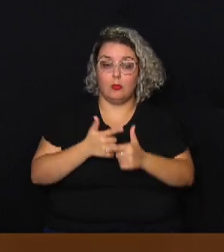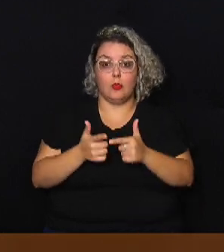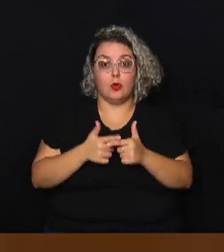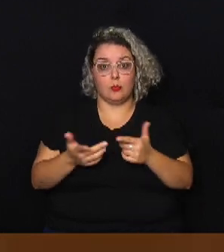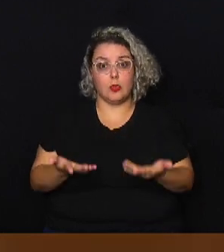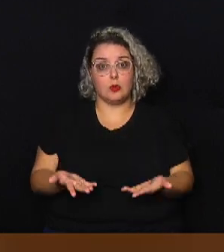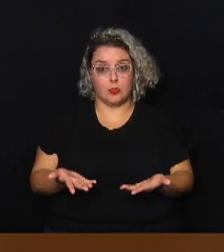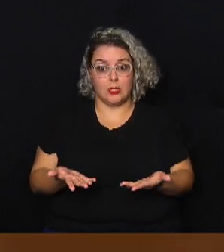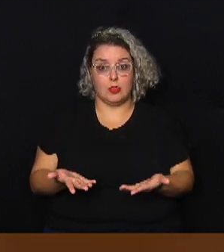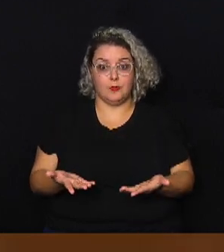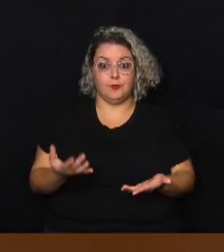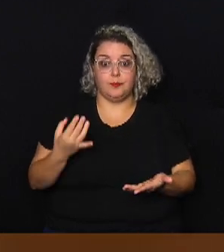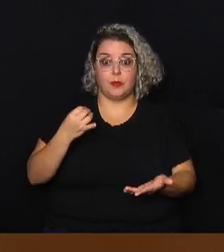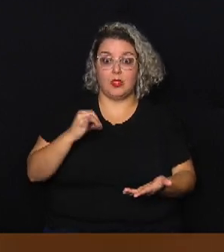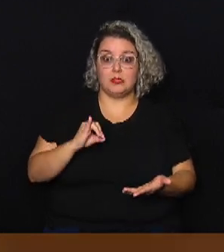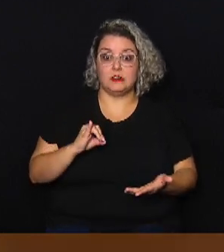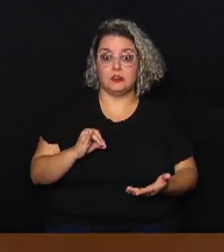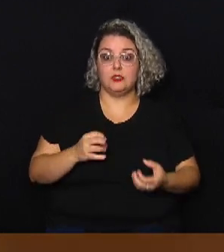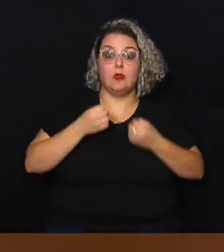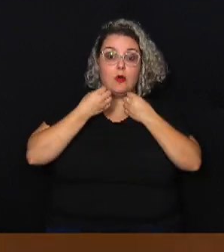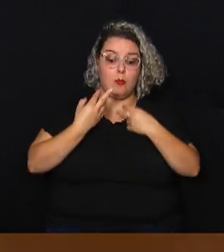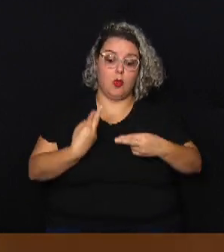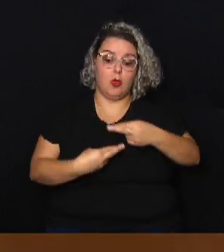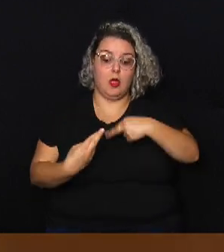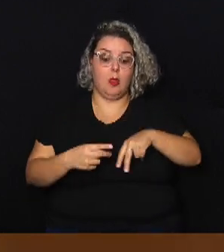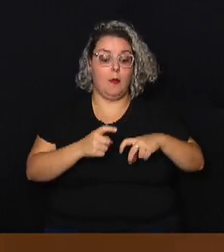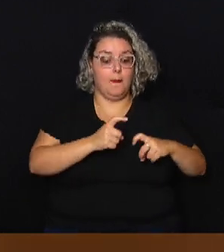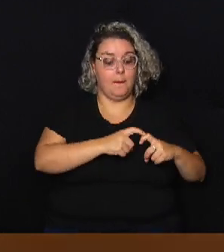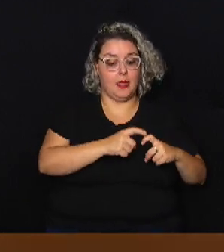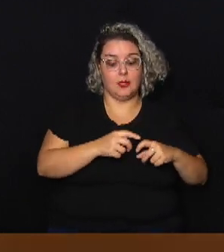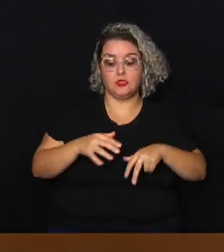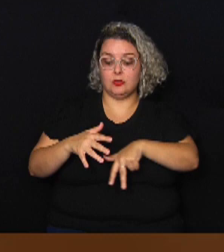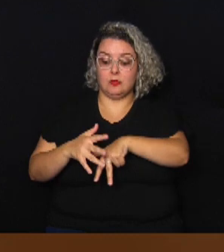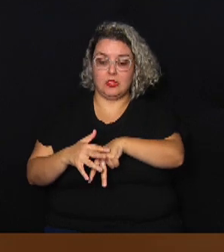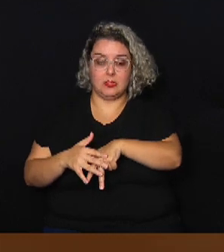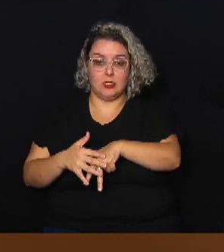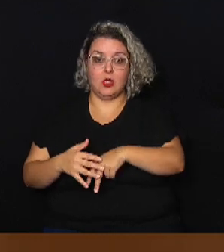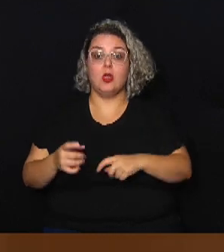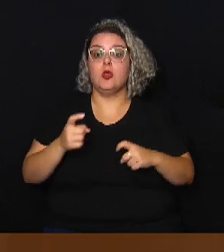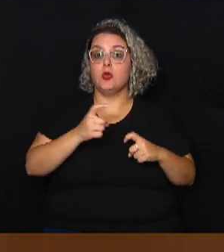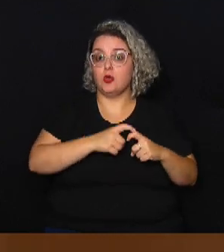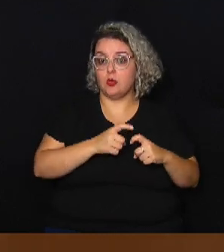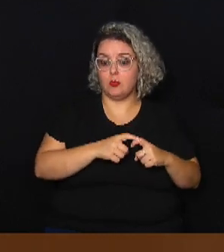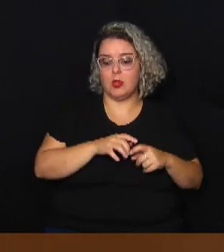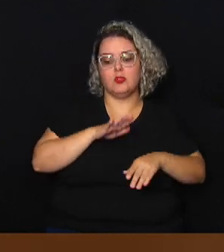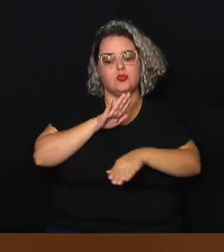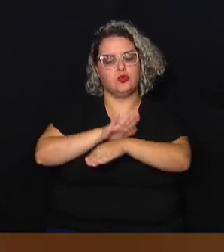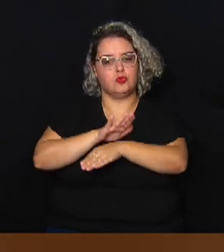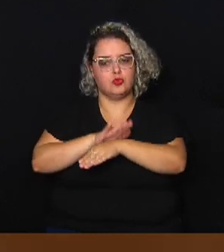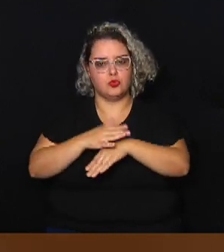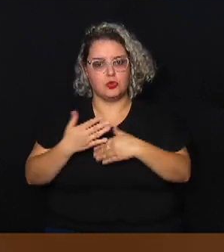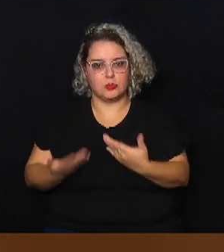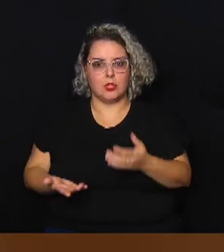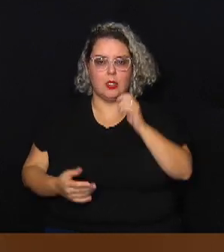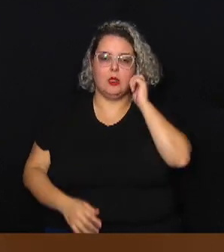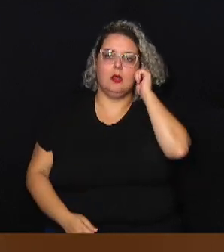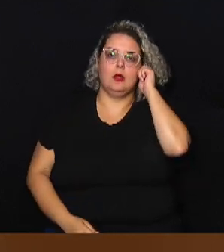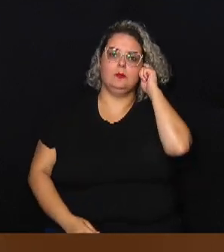se tiver um bom relacionamento médico-paciente, e o médico dar assistência, e o